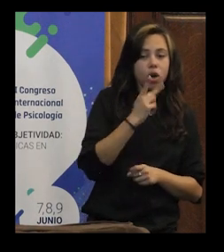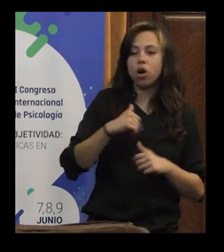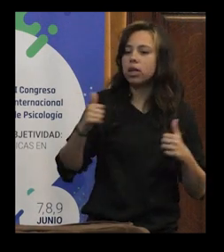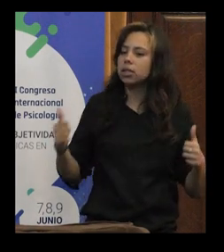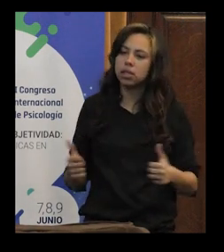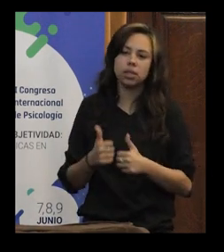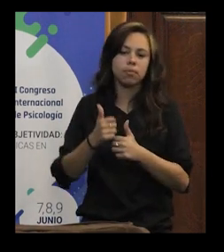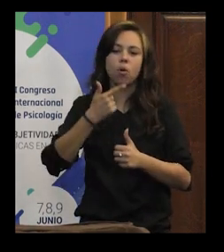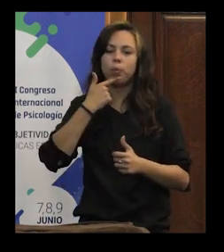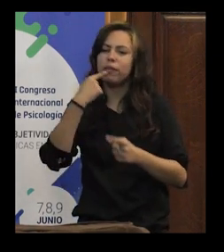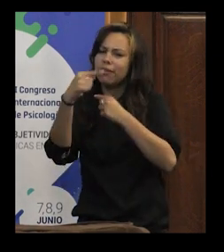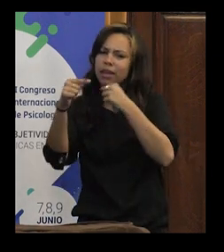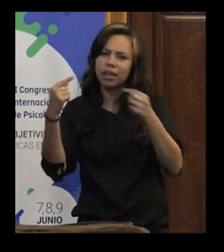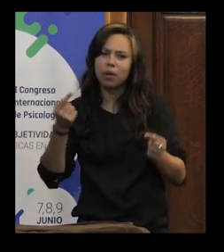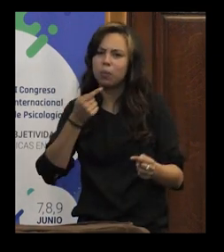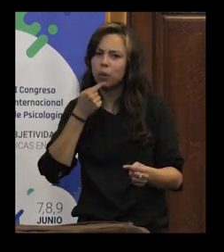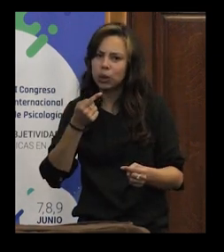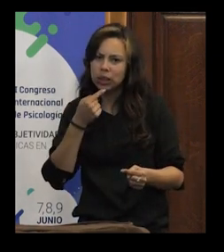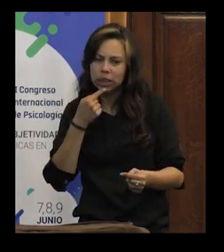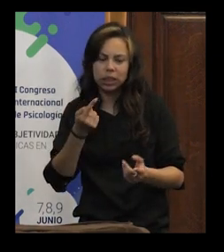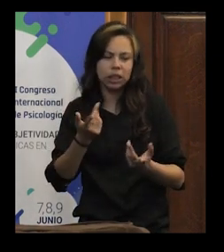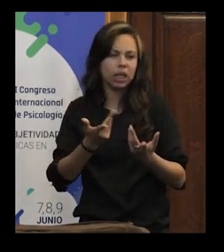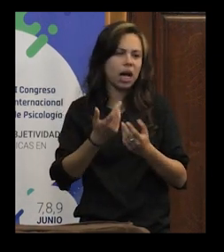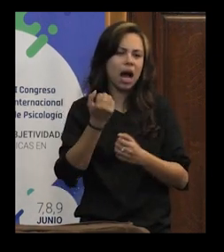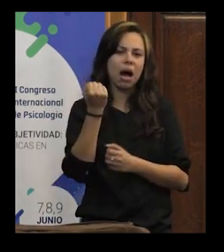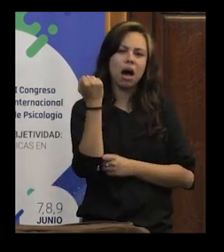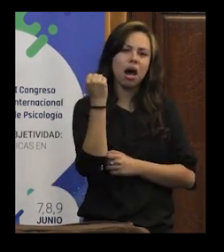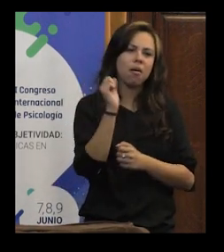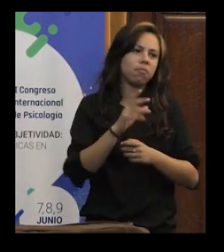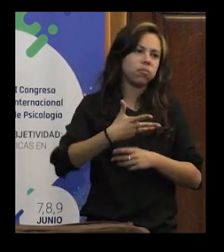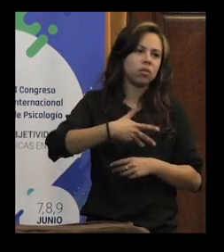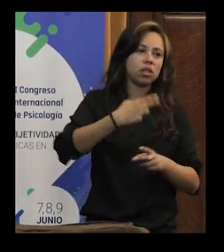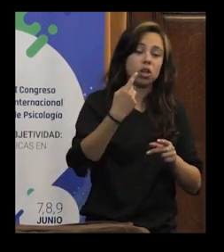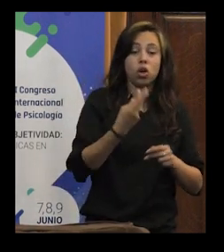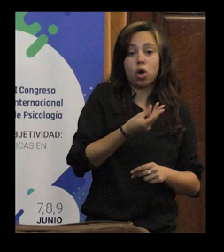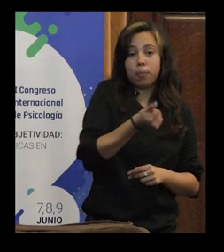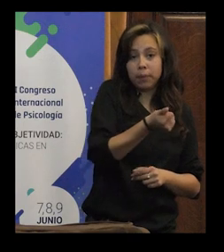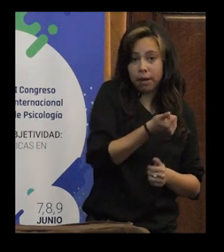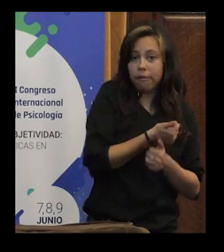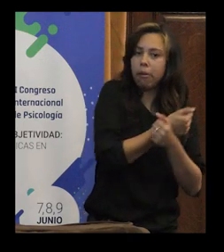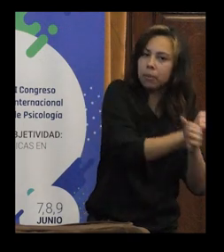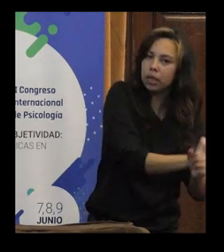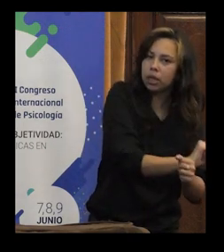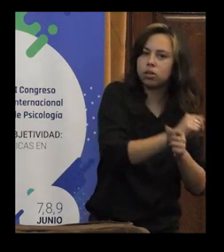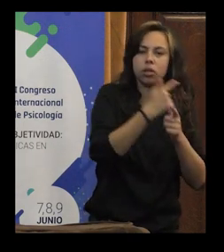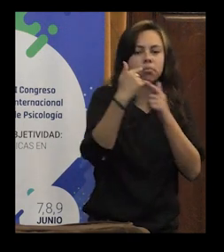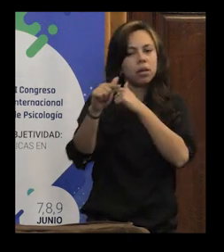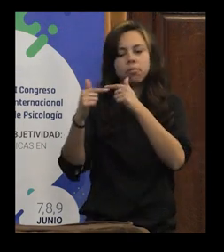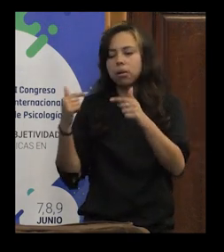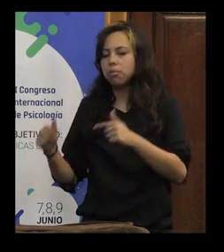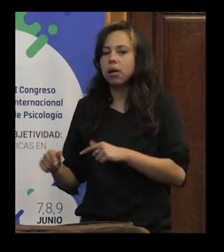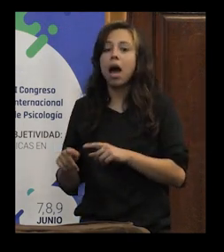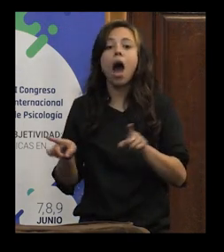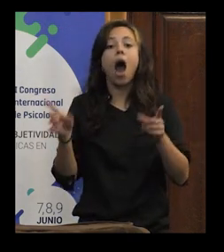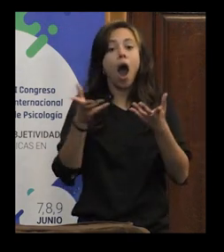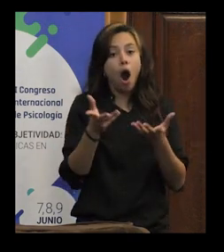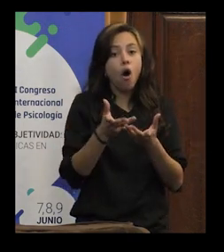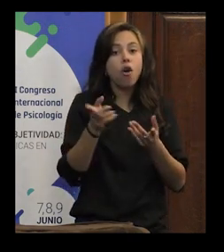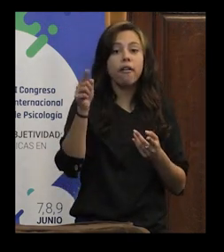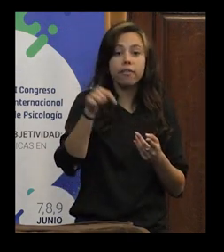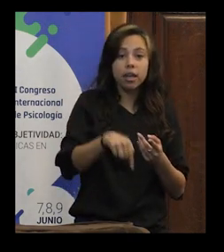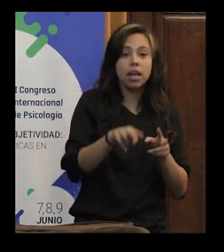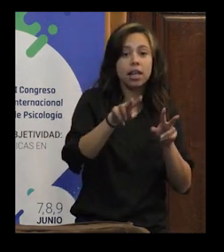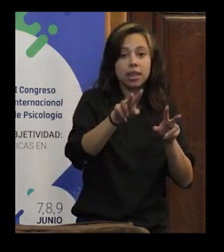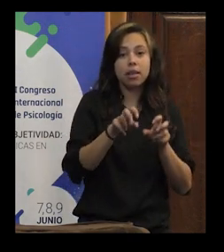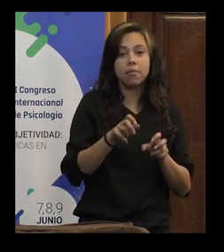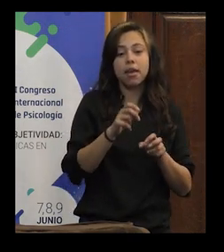seus substitutos, como a legalização da marihuana recreativa e o uso de vapes,